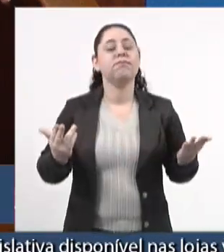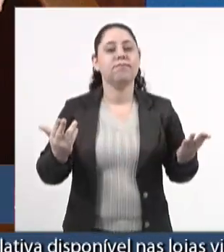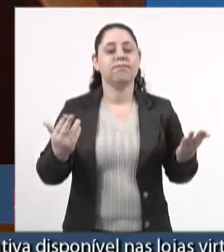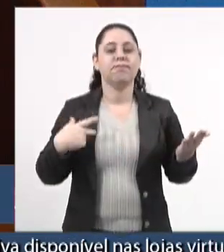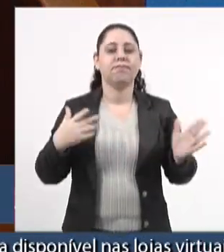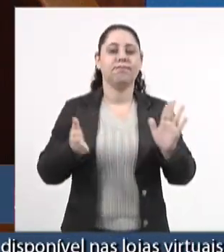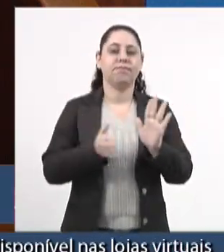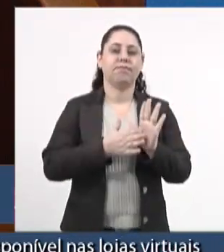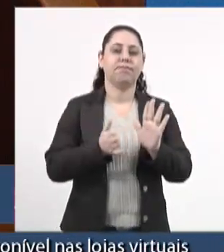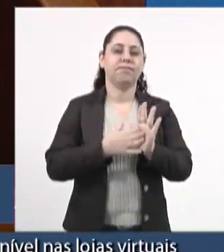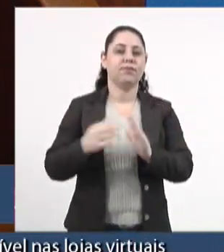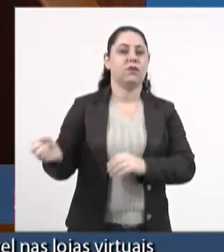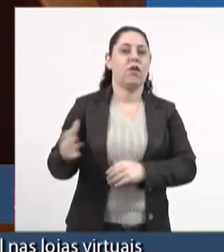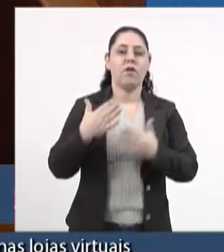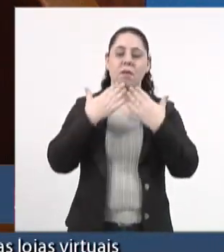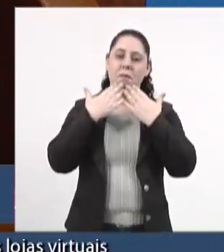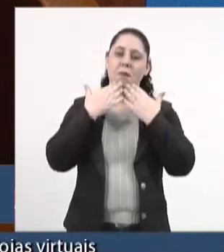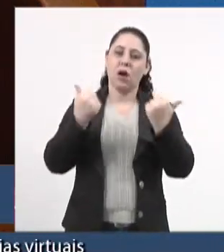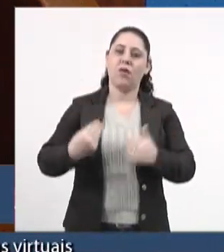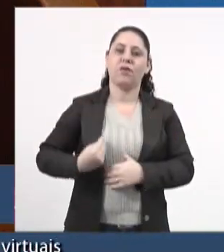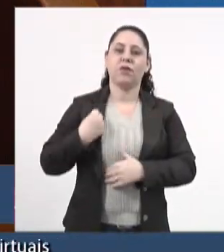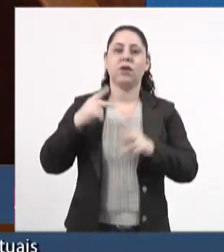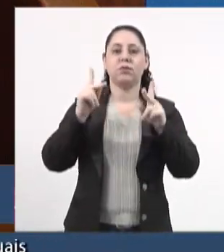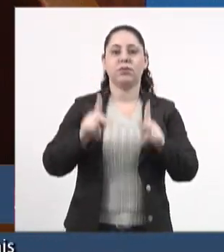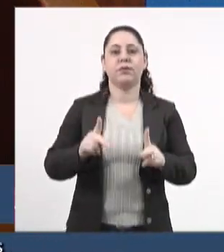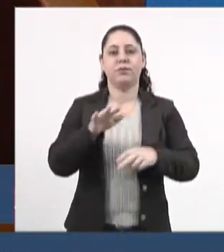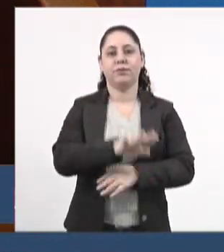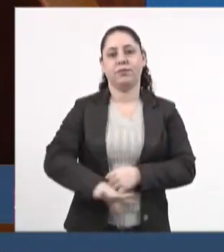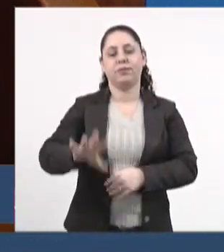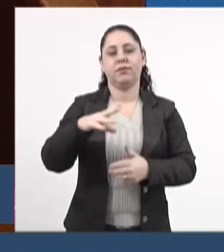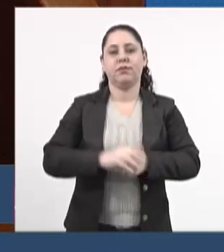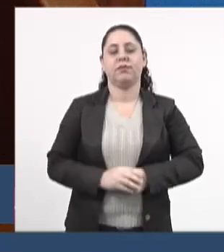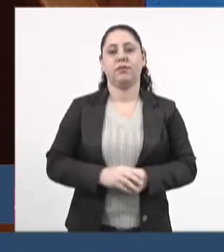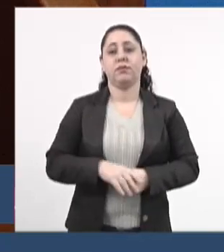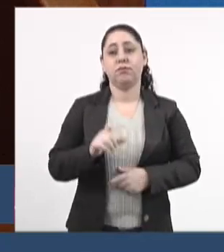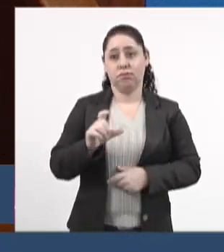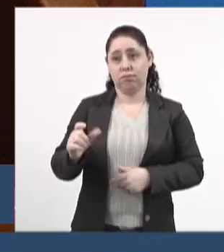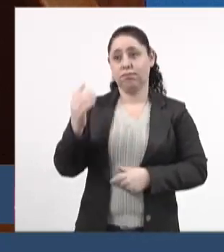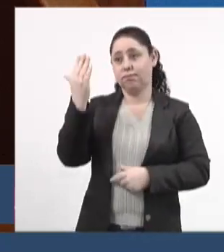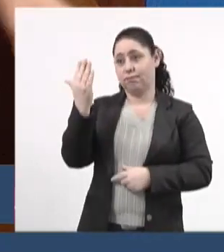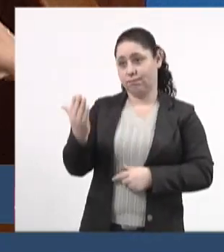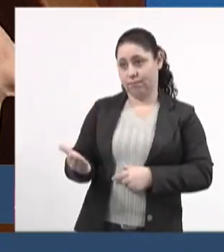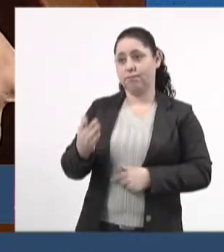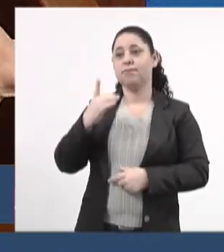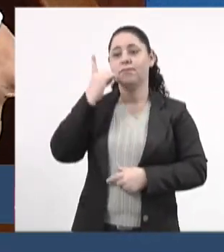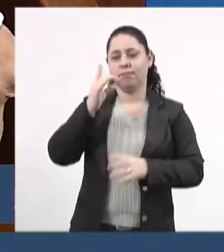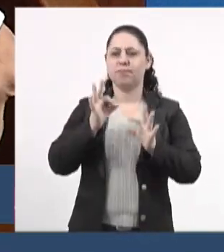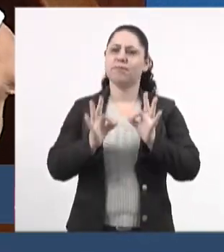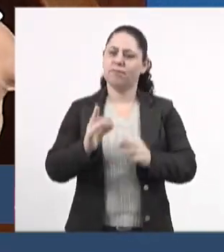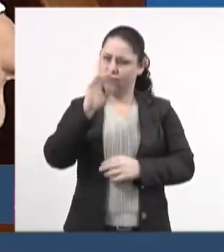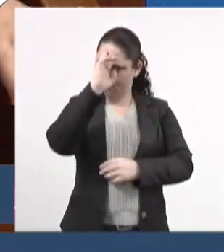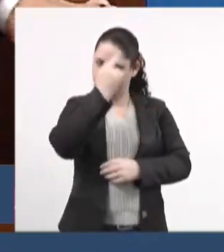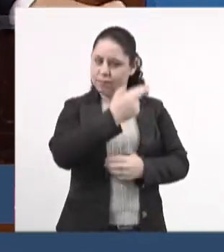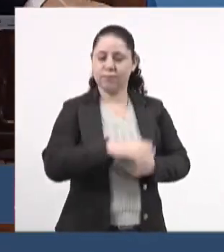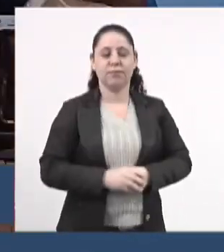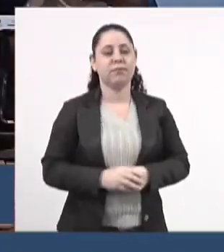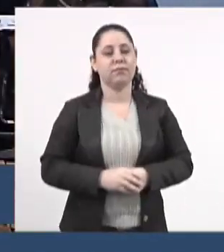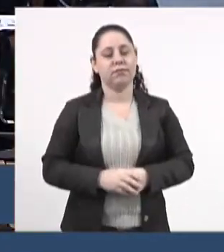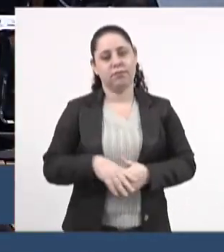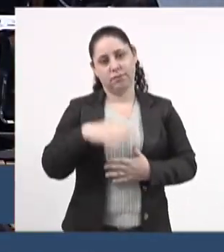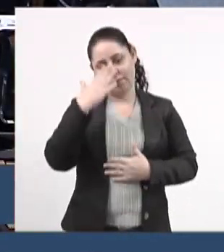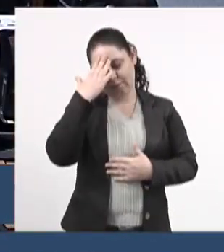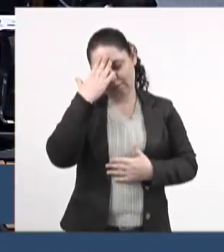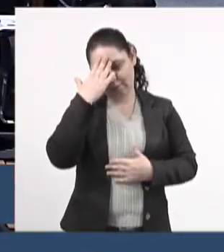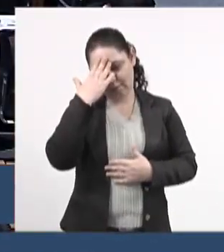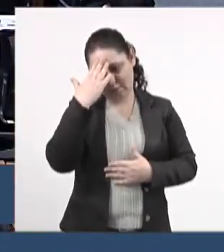iniciativa nova que vem melhorando a vida da população. Permite uma parte? Permito, com certeza. Agradeço a